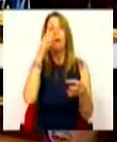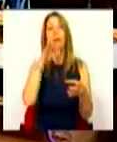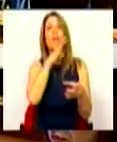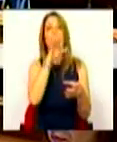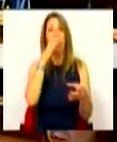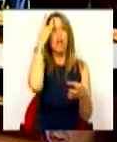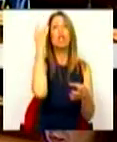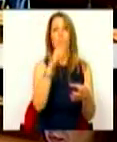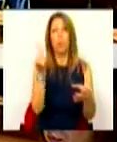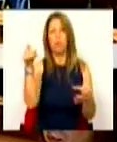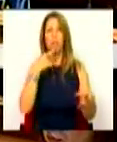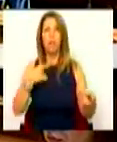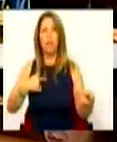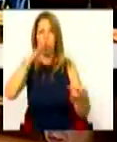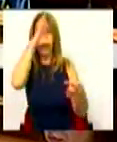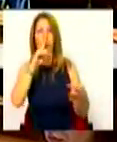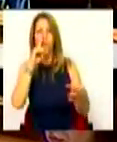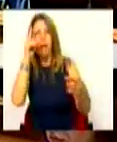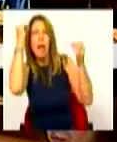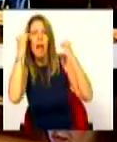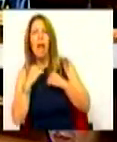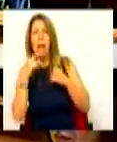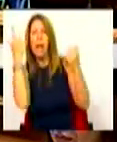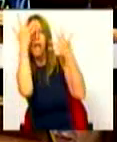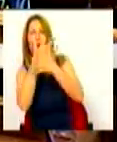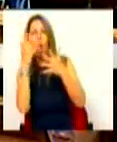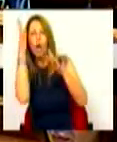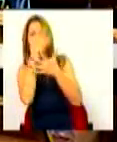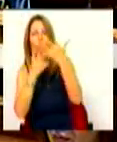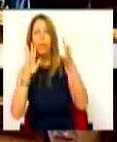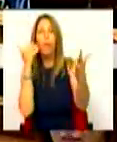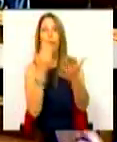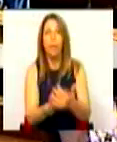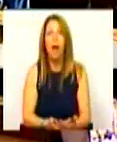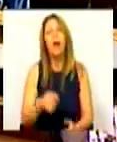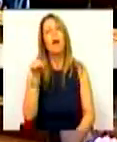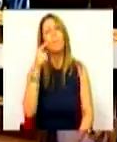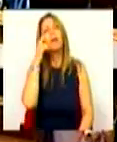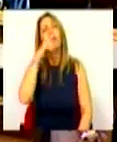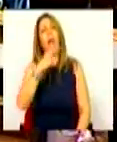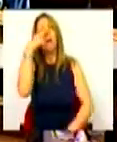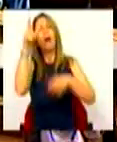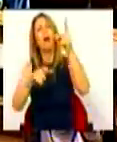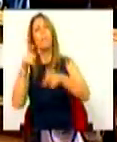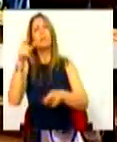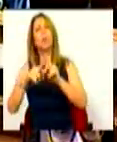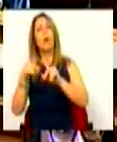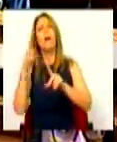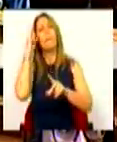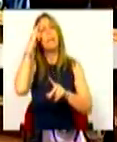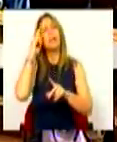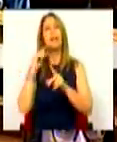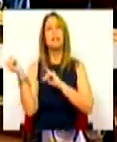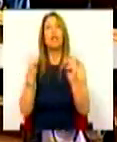ao Sr. Deputado Cristóvão Norte em que medida é que um barreirense que apanha os transportes coletivos do Barreiro se sentirá iludido num agregado familiar de três